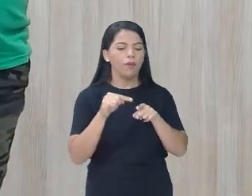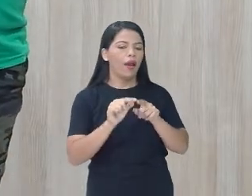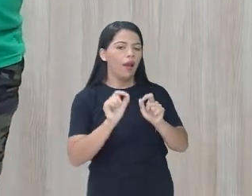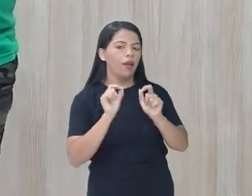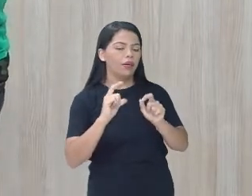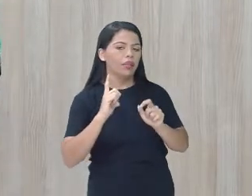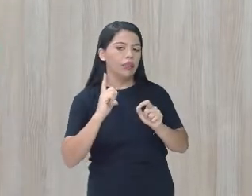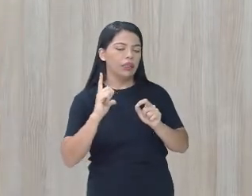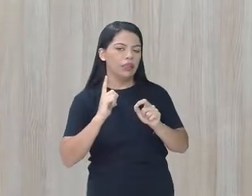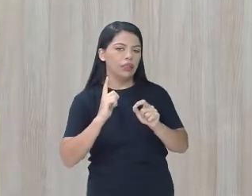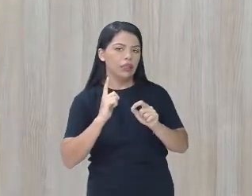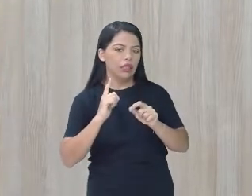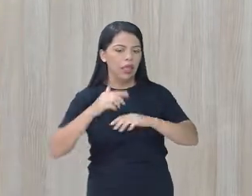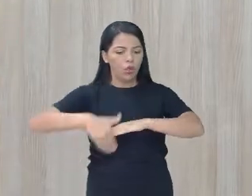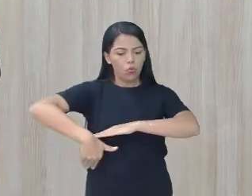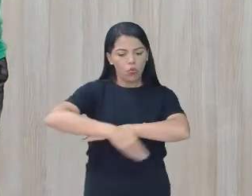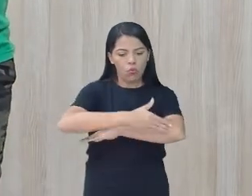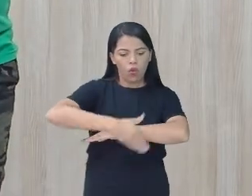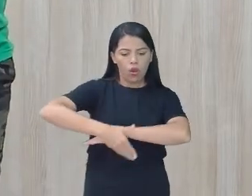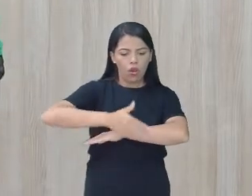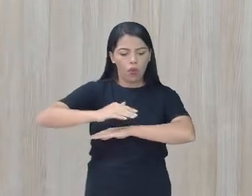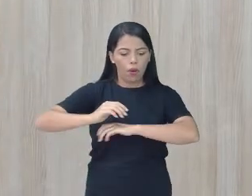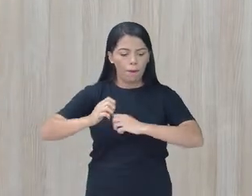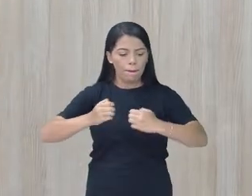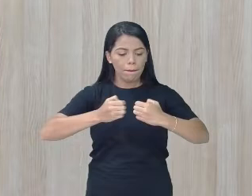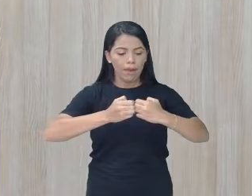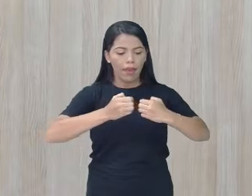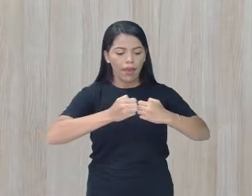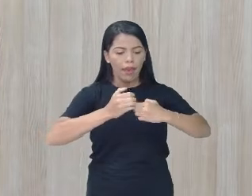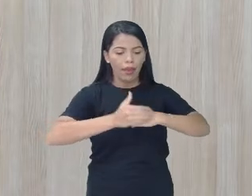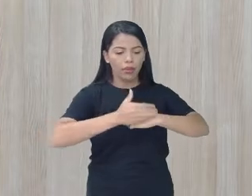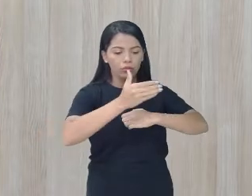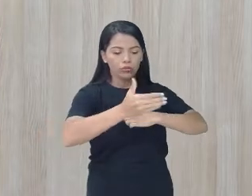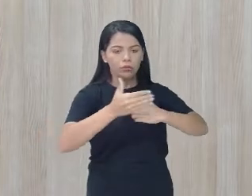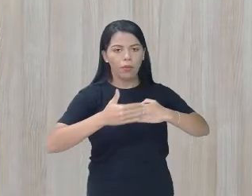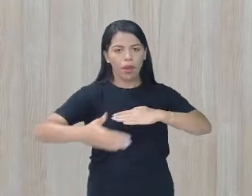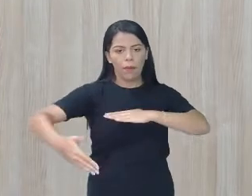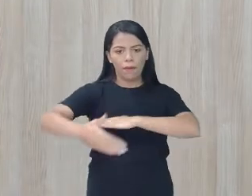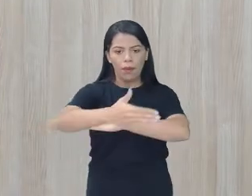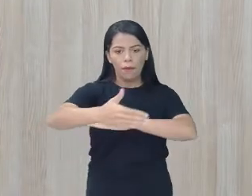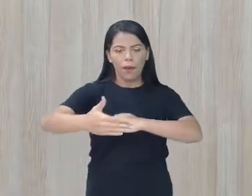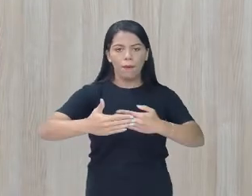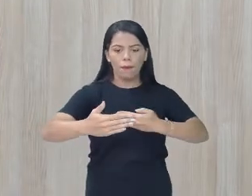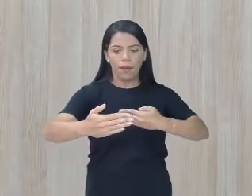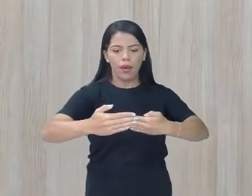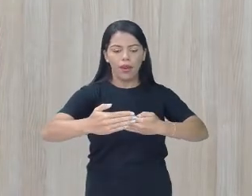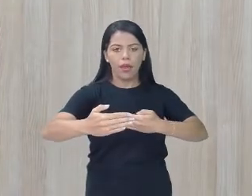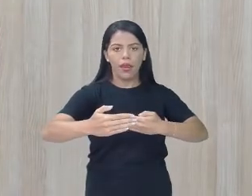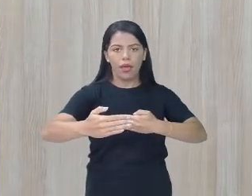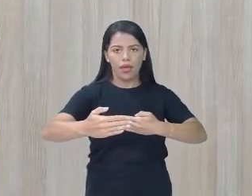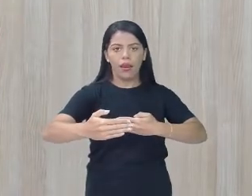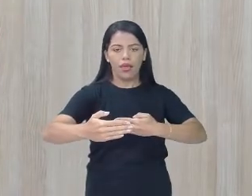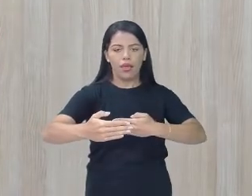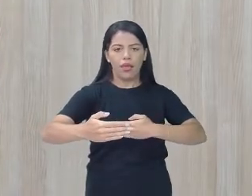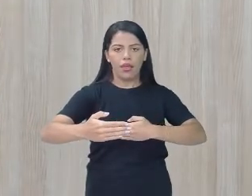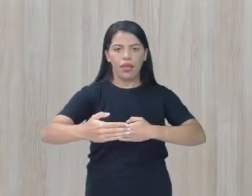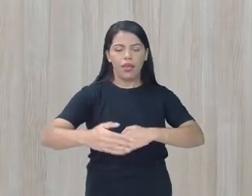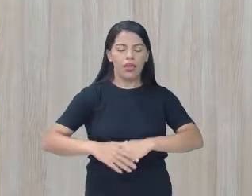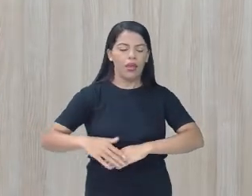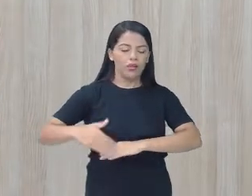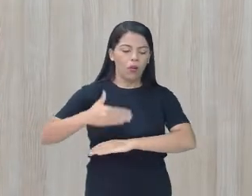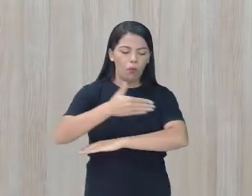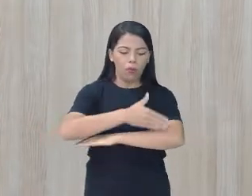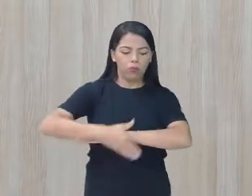onde numa rua vizinha, paralela, né, à minha, existe uma pracinha bem pequena, né, a pracinha do